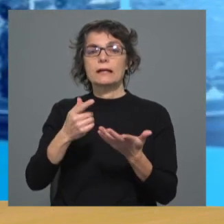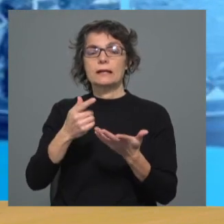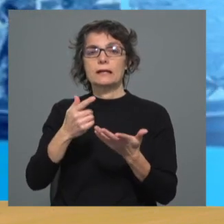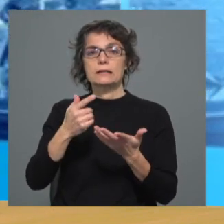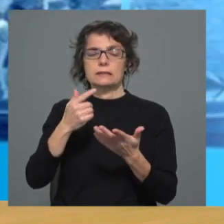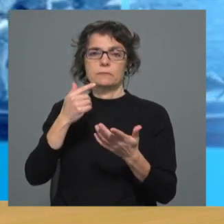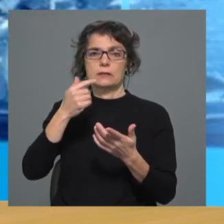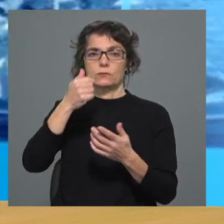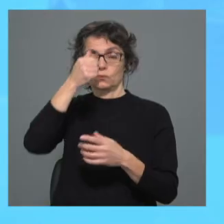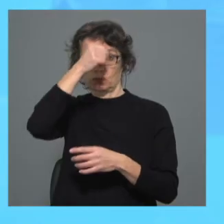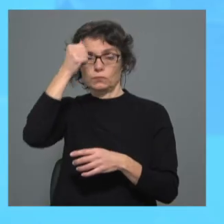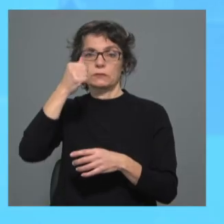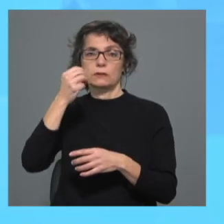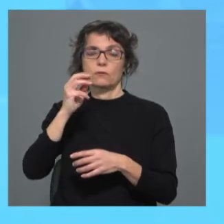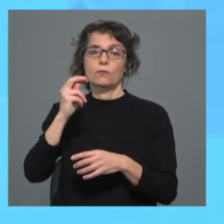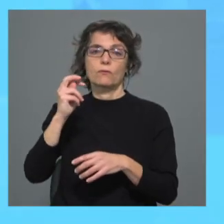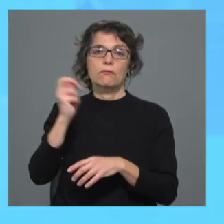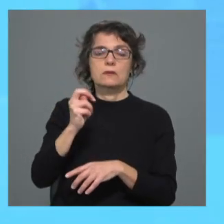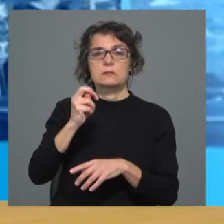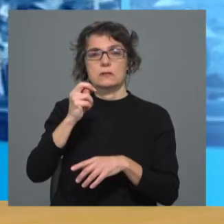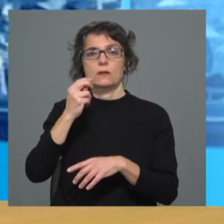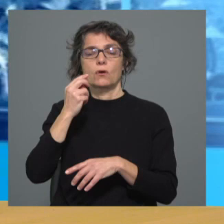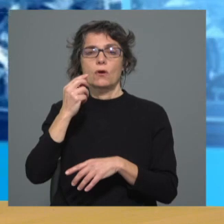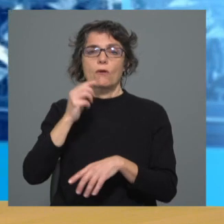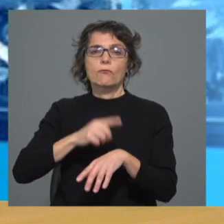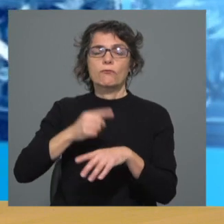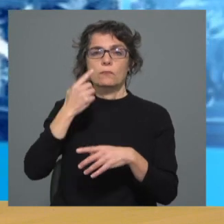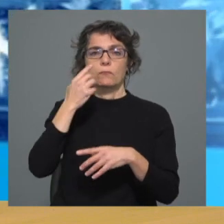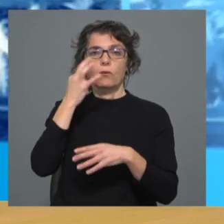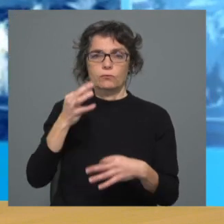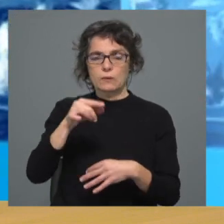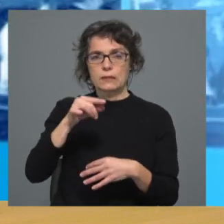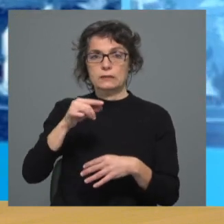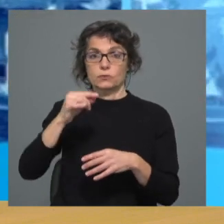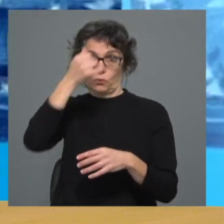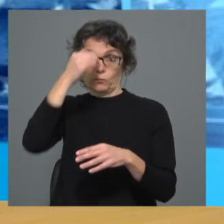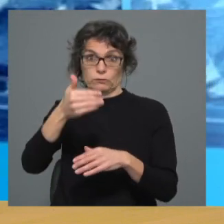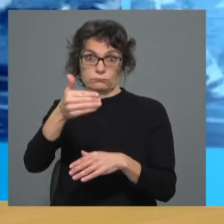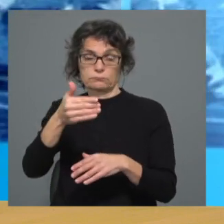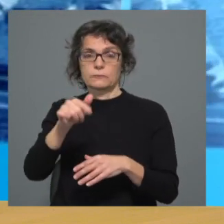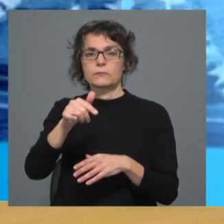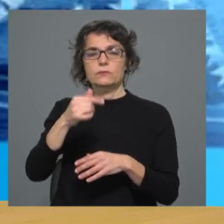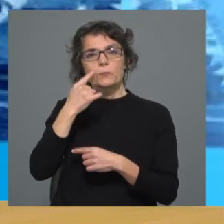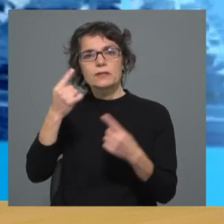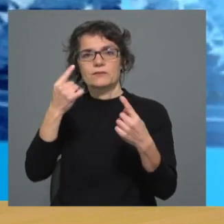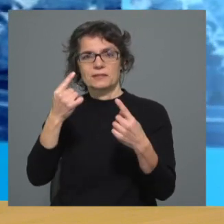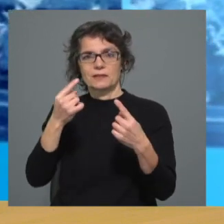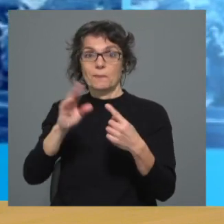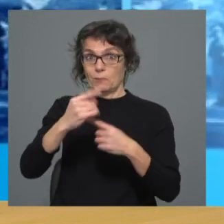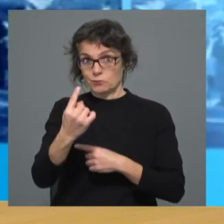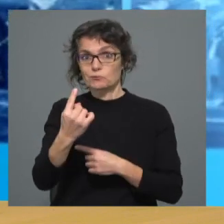terceiro domingo do tempo comum, que é exatamente o próximo. É uma iniciativa mais das muitas